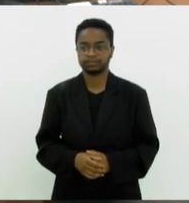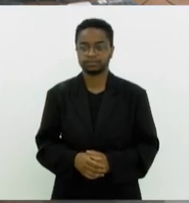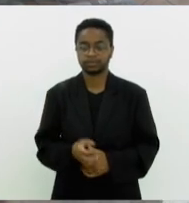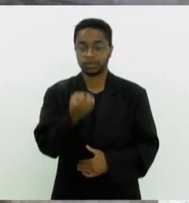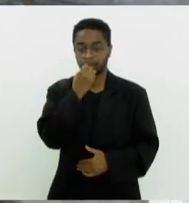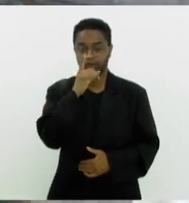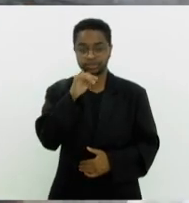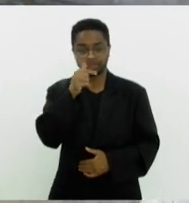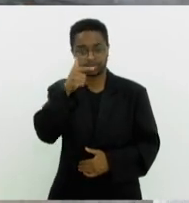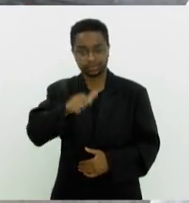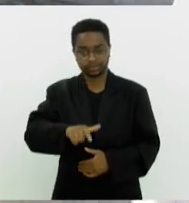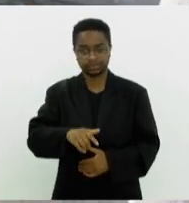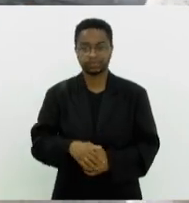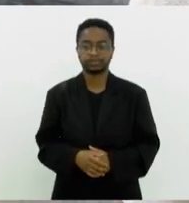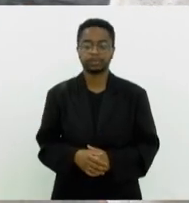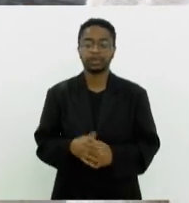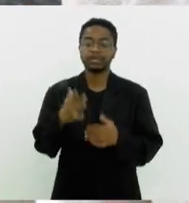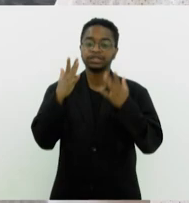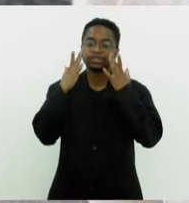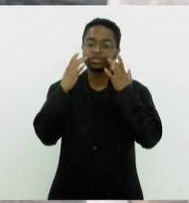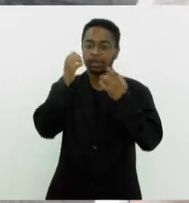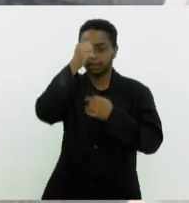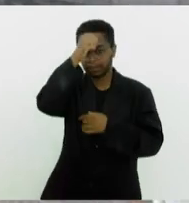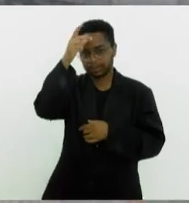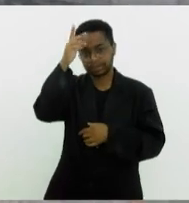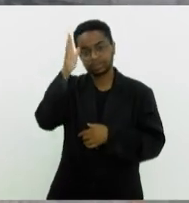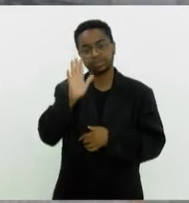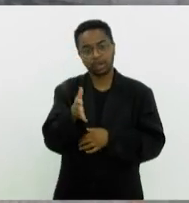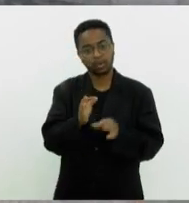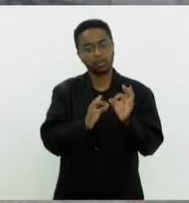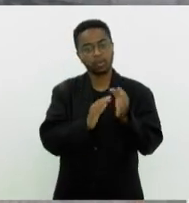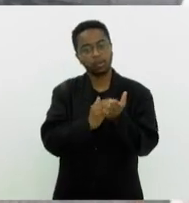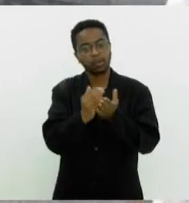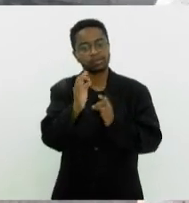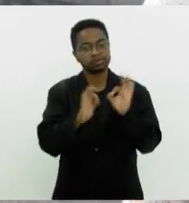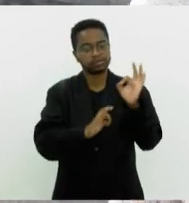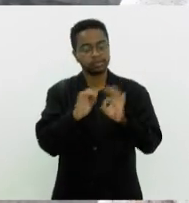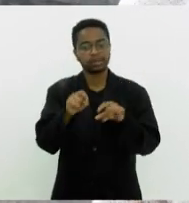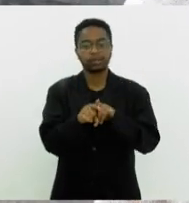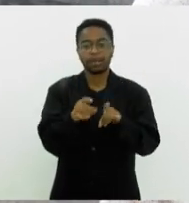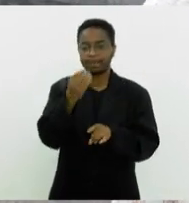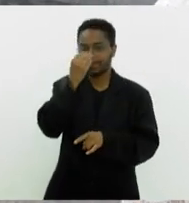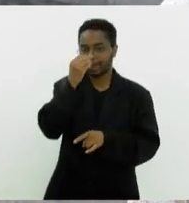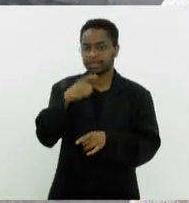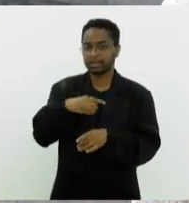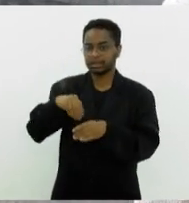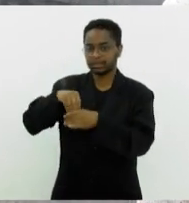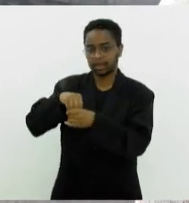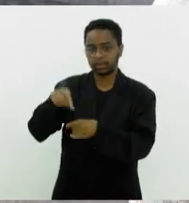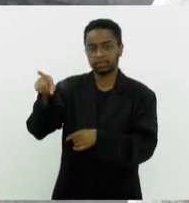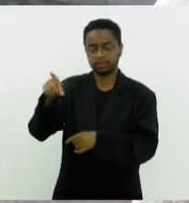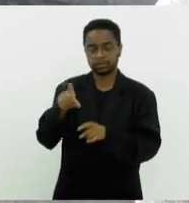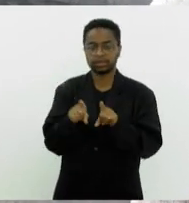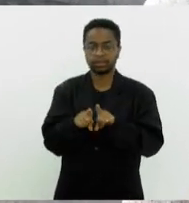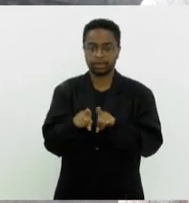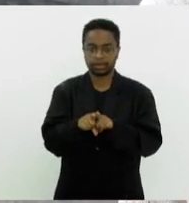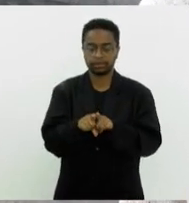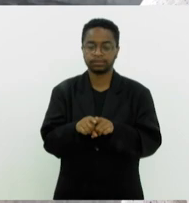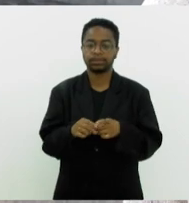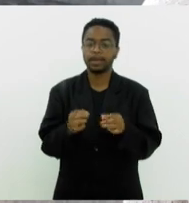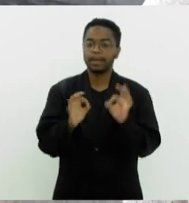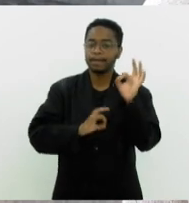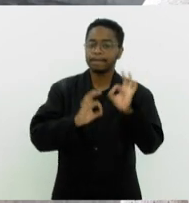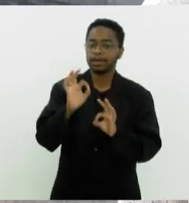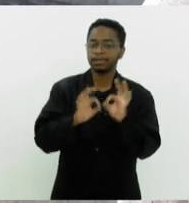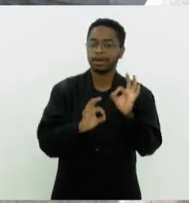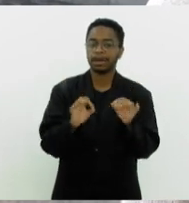Bom dia novamente, Vicente. O Teatro Municipal já está se preparando, os palhaços já estão lá dentro também, o palhaço Goiabado e o palhaço Marshmallow, se preparando